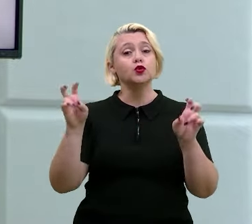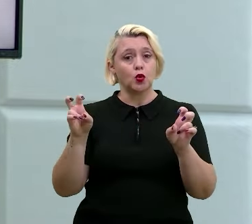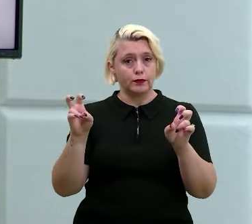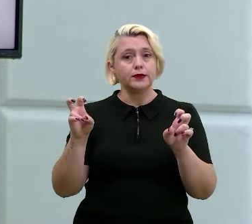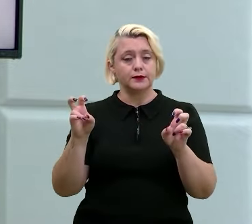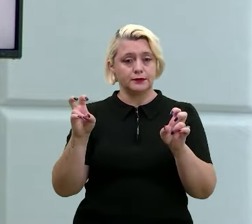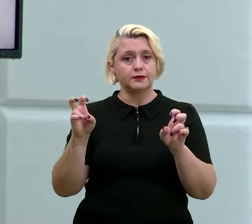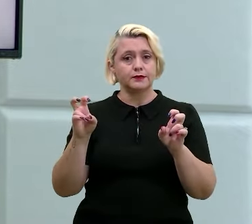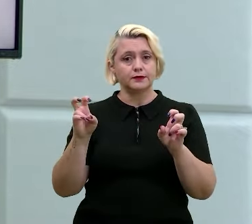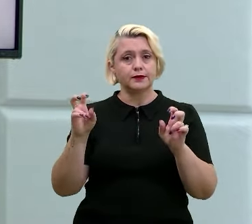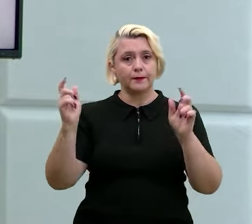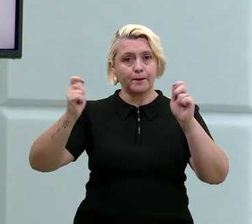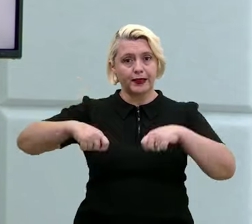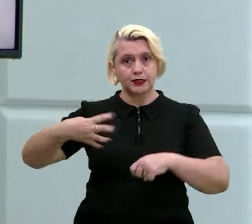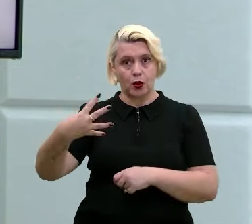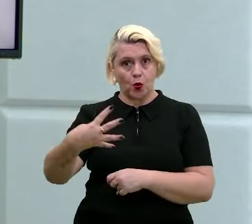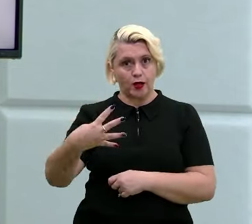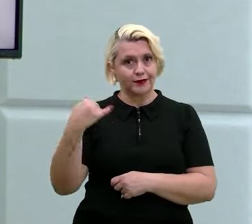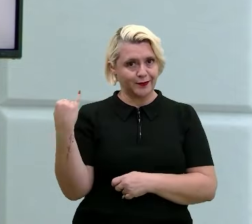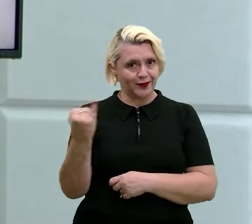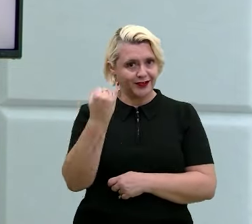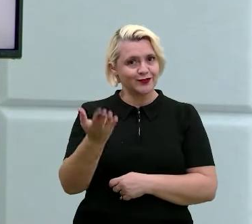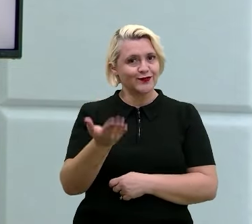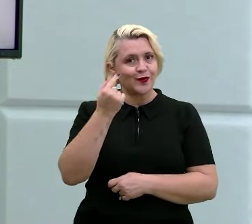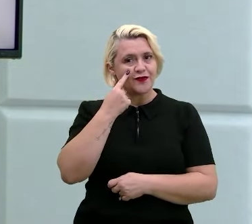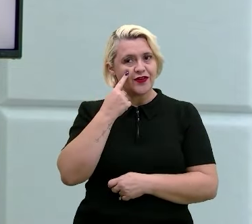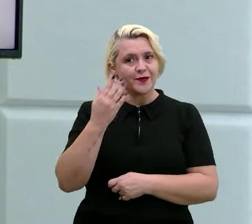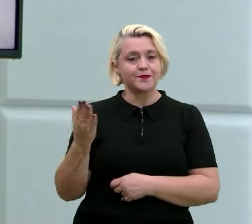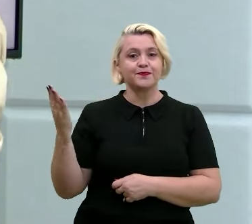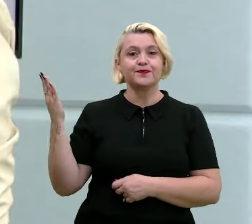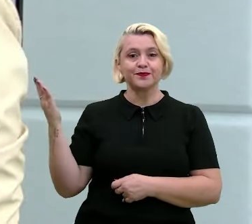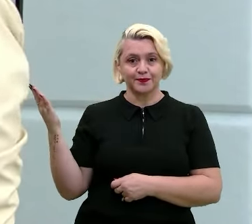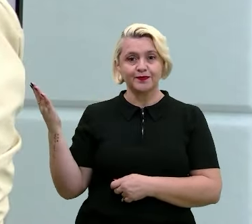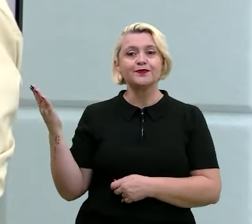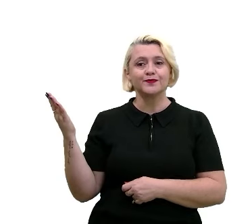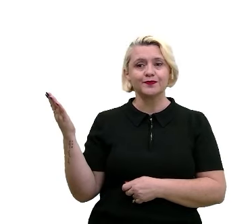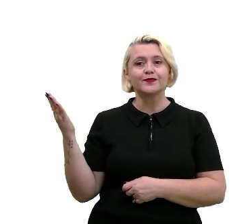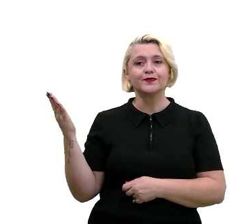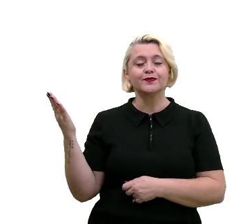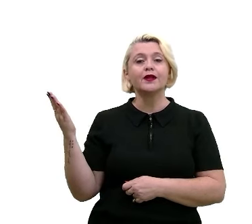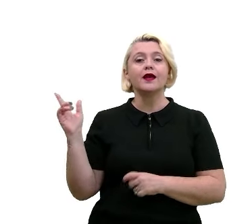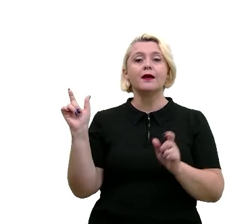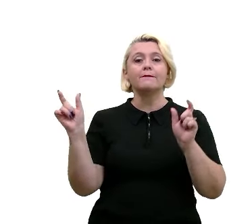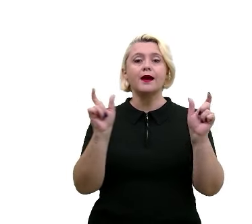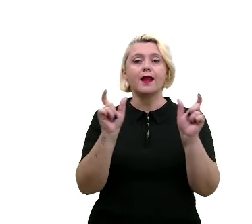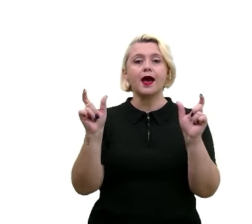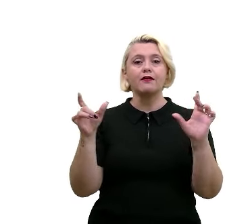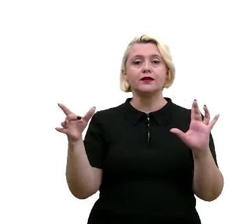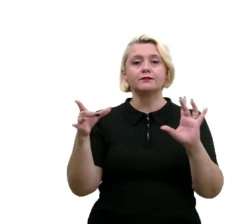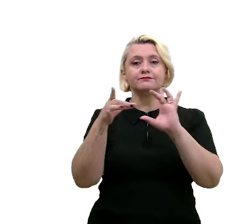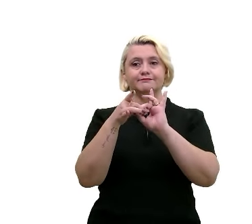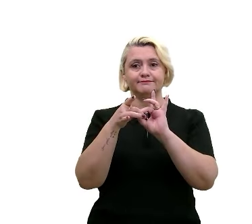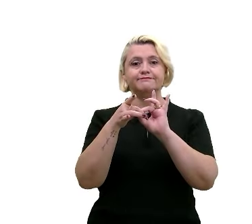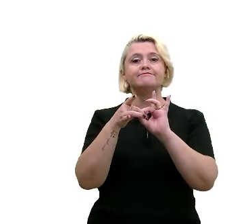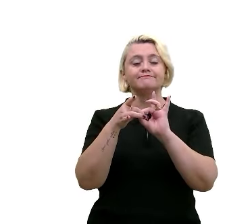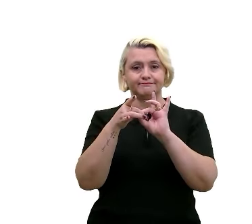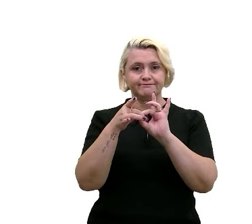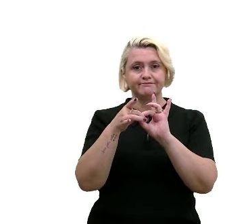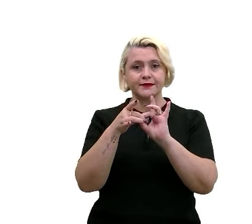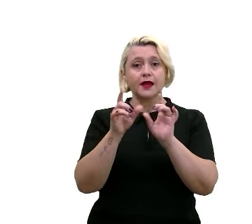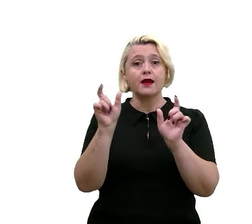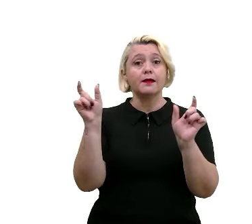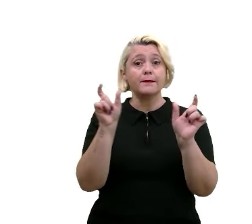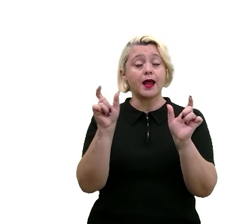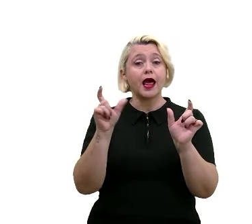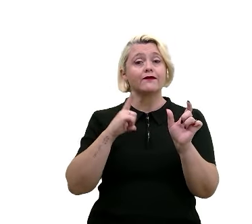para a competência 4. Então vamos lá. Nós vamos falar sobre os elementos articuladores que eles